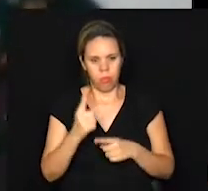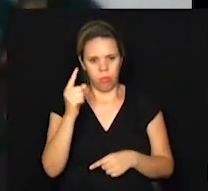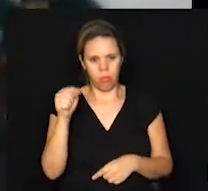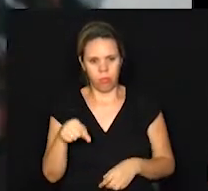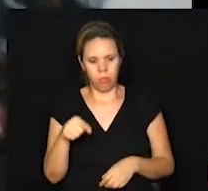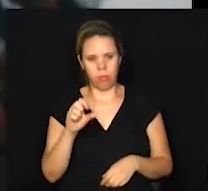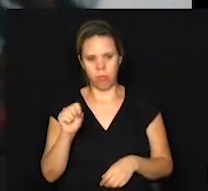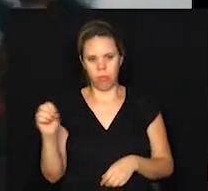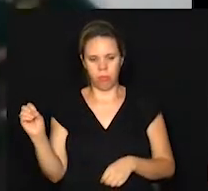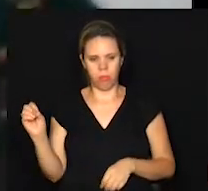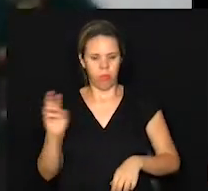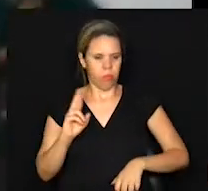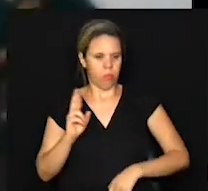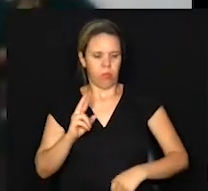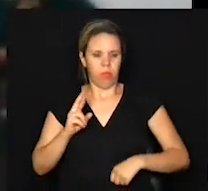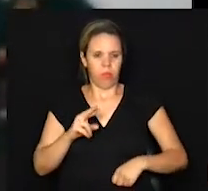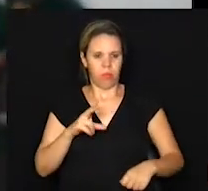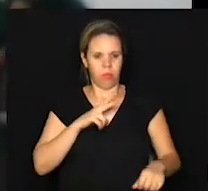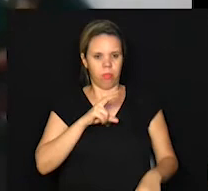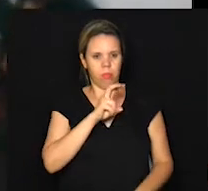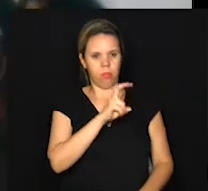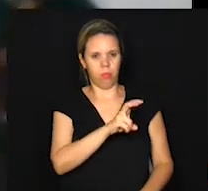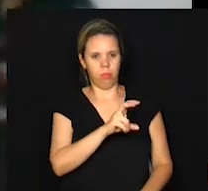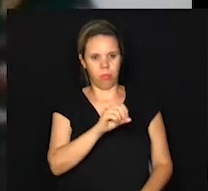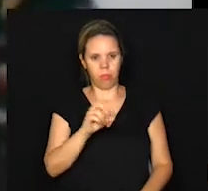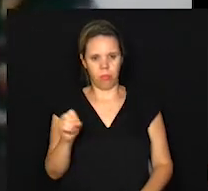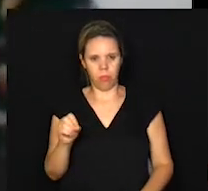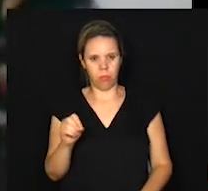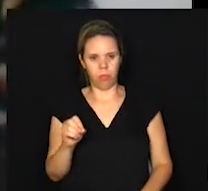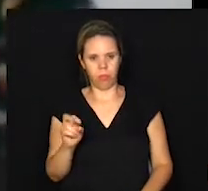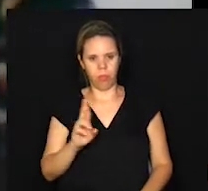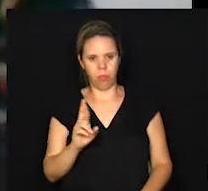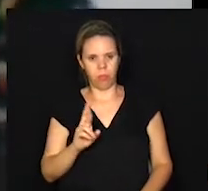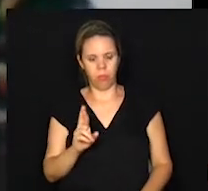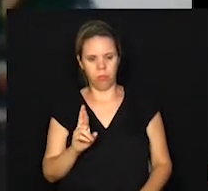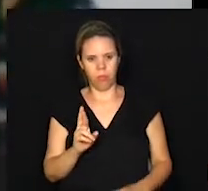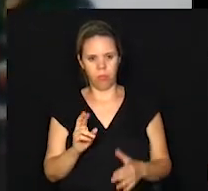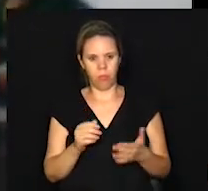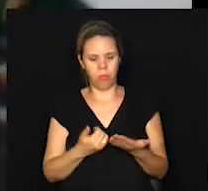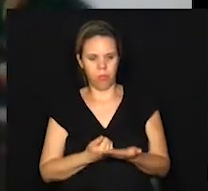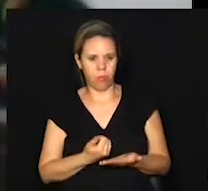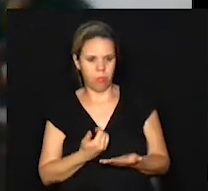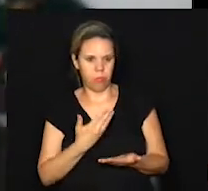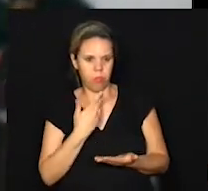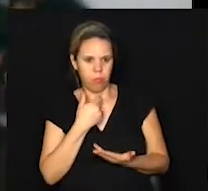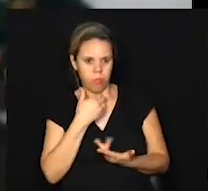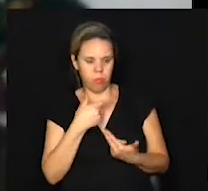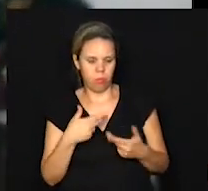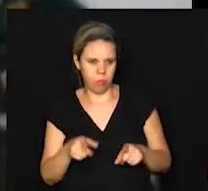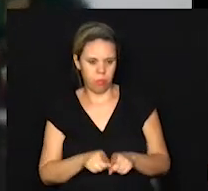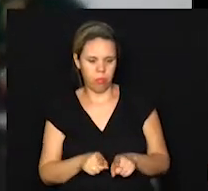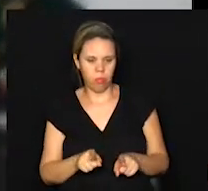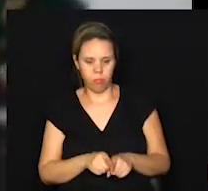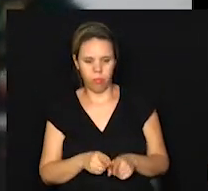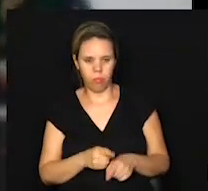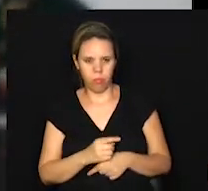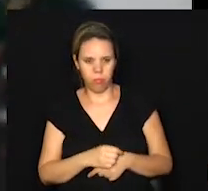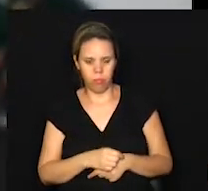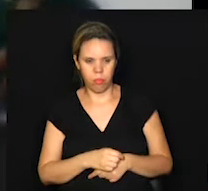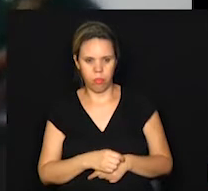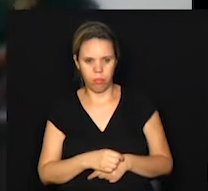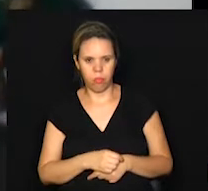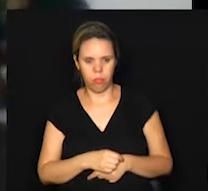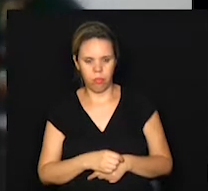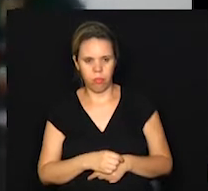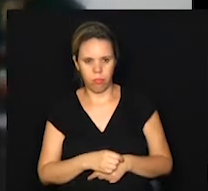1.800, R$ 500 para o frugal, porque eu pouco ficava em casa, e honestamente para o senhor, eu